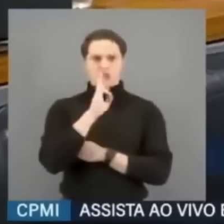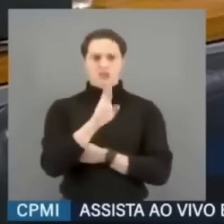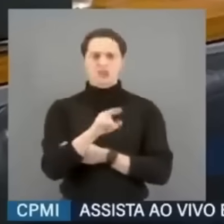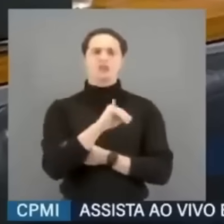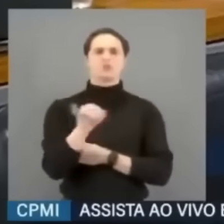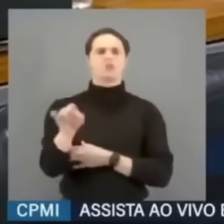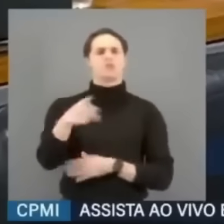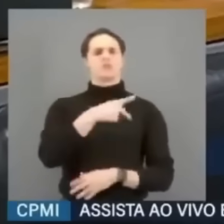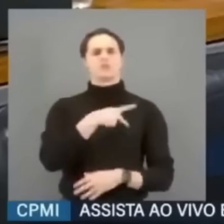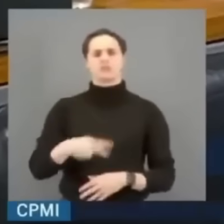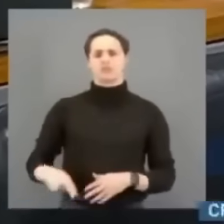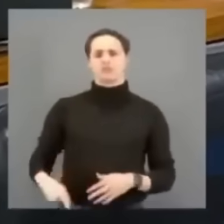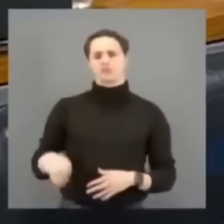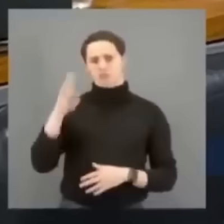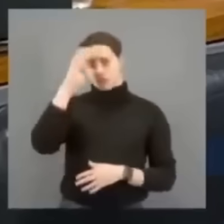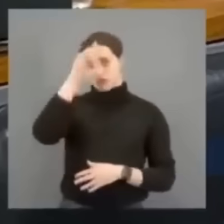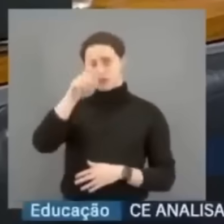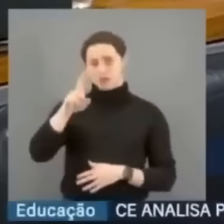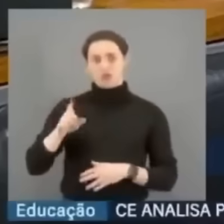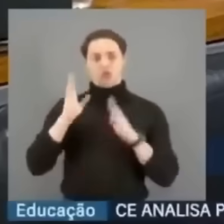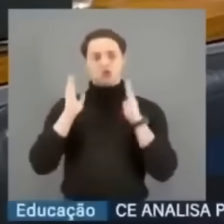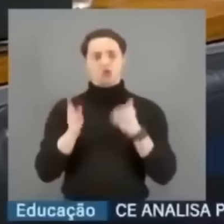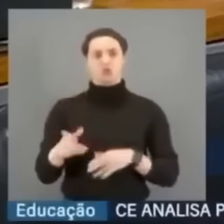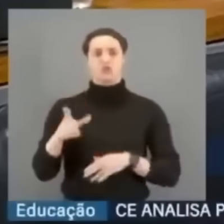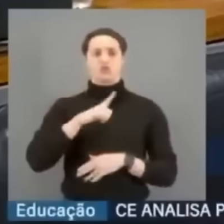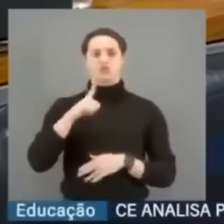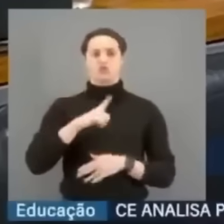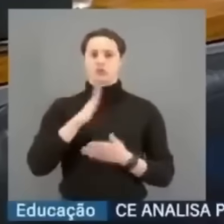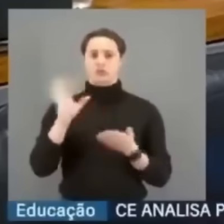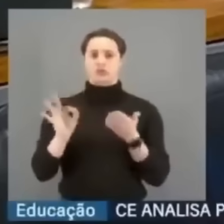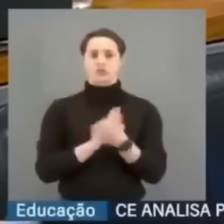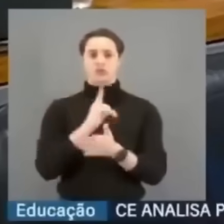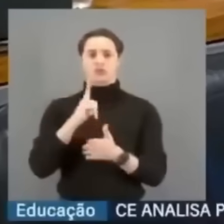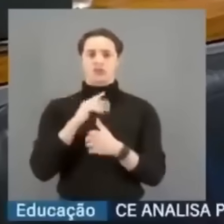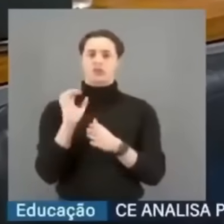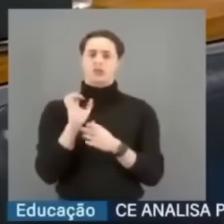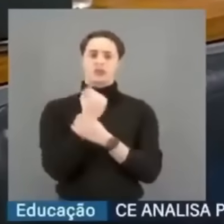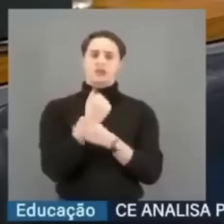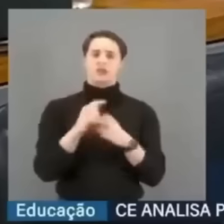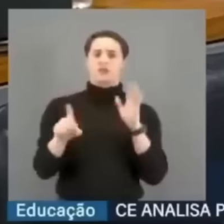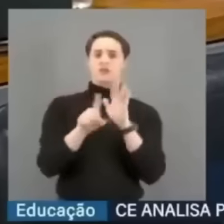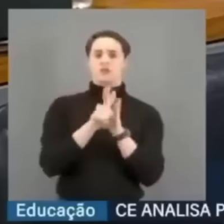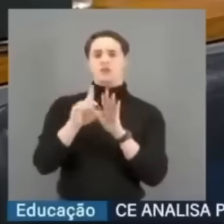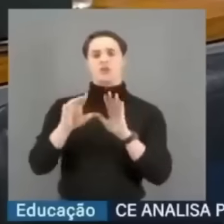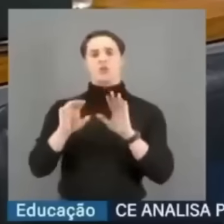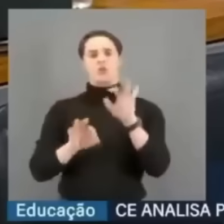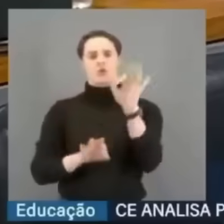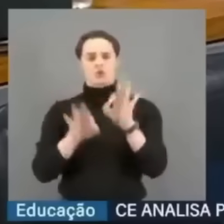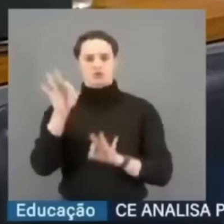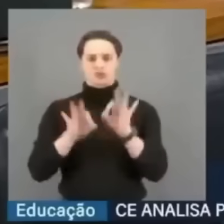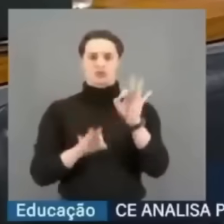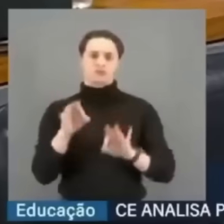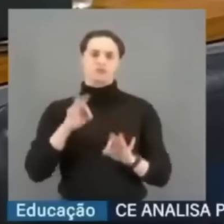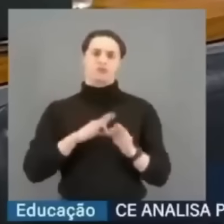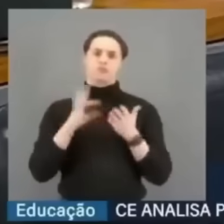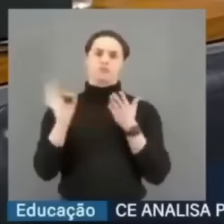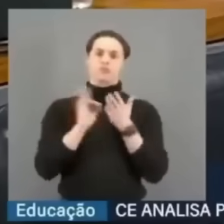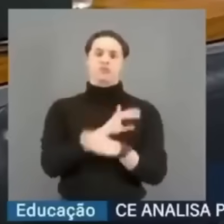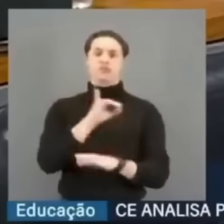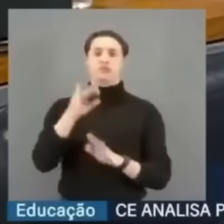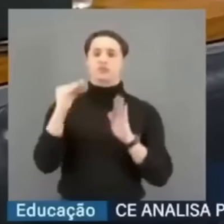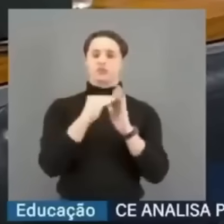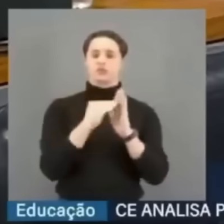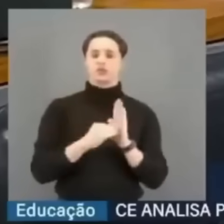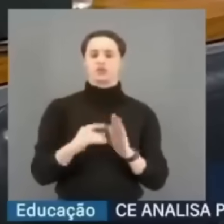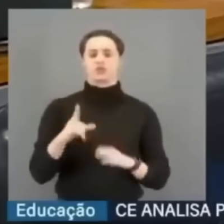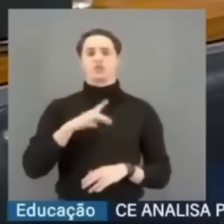Jair Bolsonaro, o ex-presidente, já tinha assinado a garantia da lei da ordem, deixado assinado, ou se lá constava